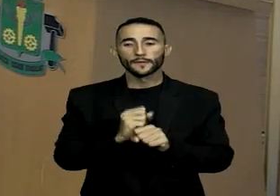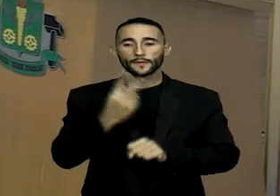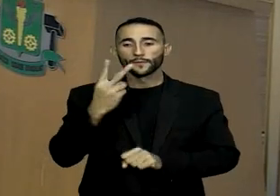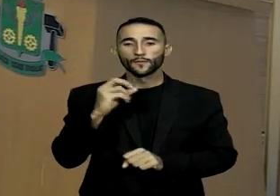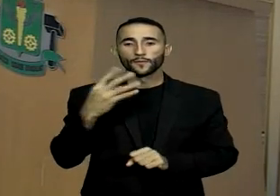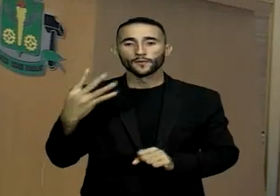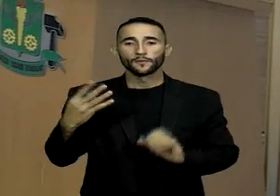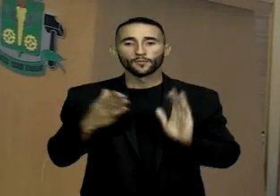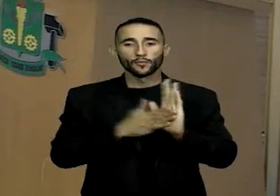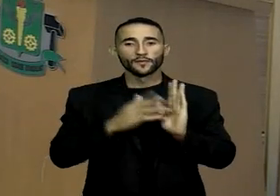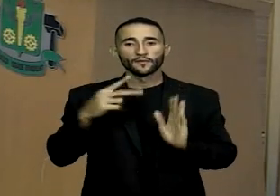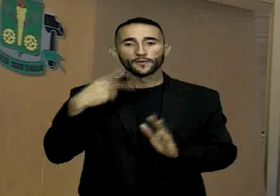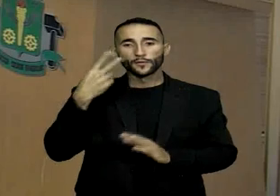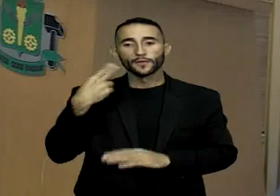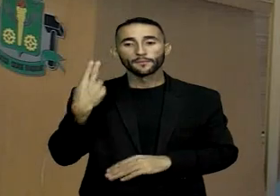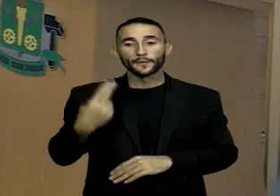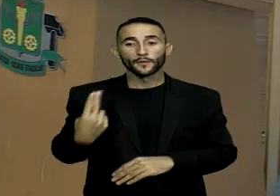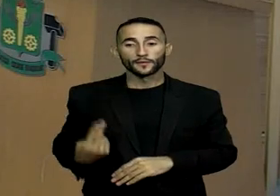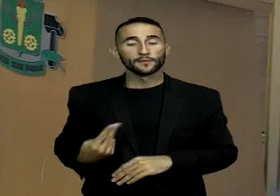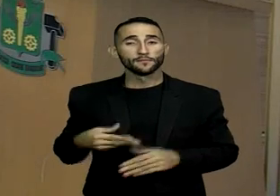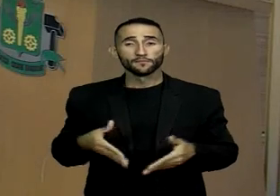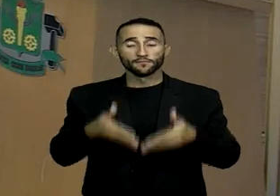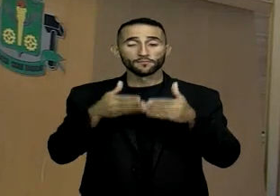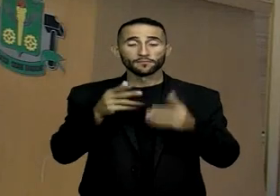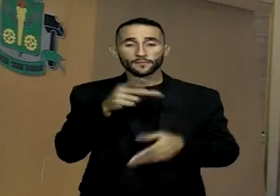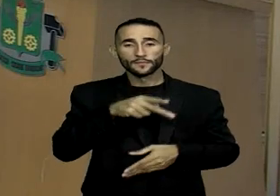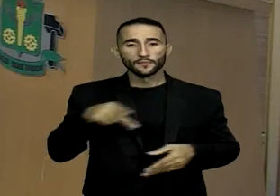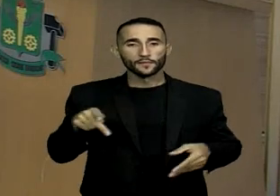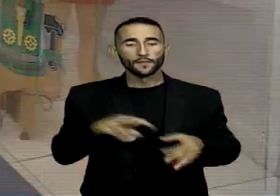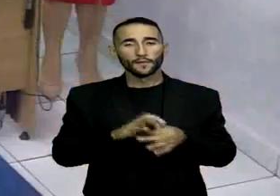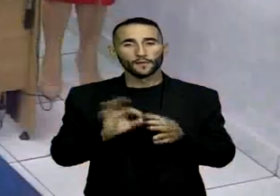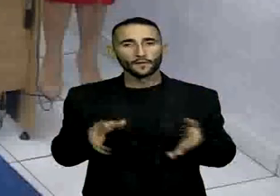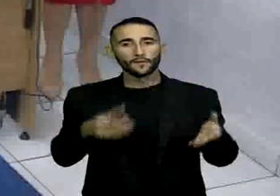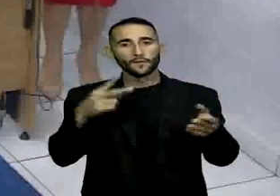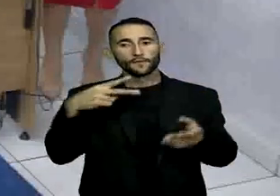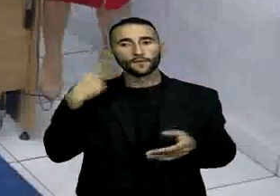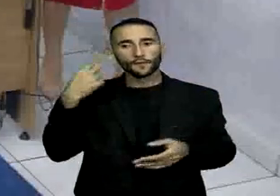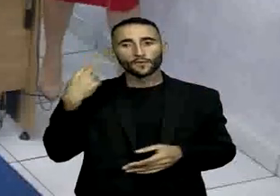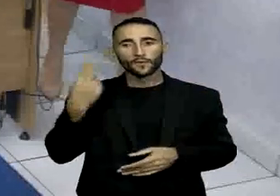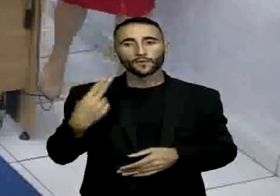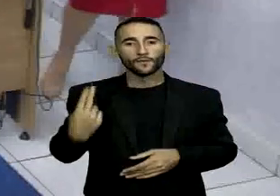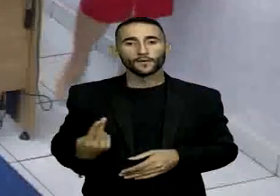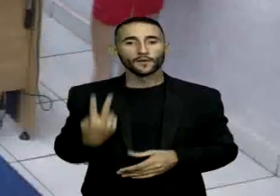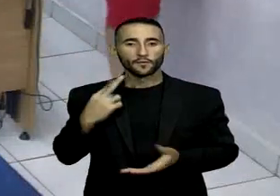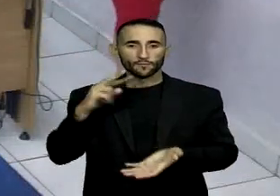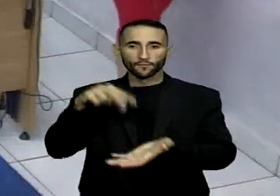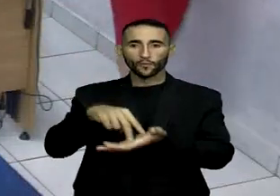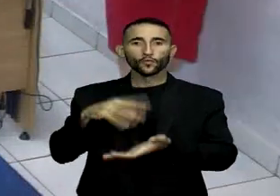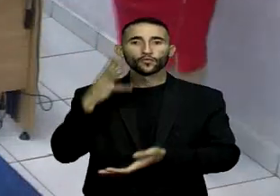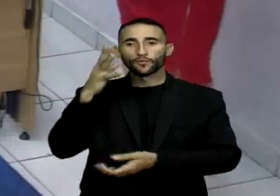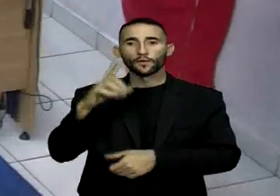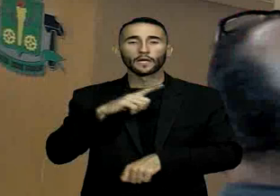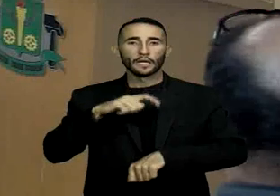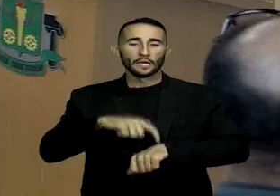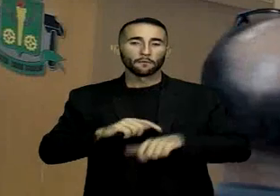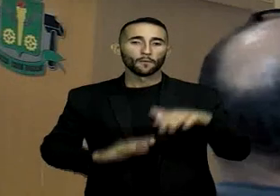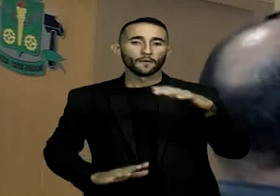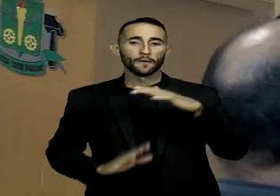Paula Rossi. Questão de ordem, presidente. Questão de ordem, na vereadora Lúcia. Para discutir. Para discutir, Vossa Excelência dispõe de 5 minutos.